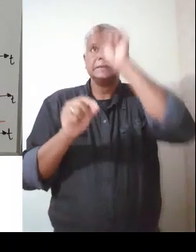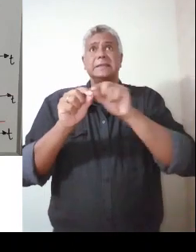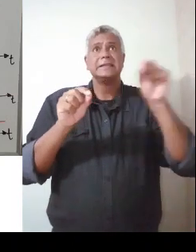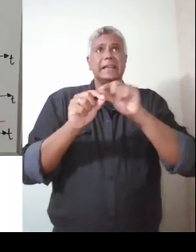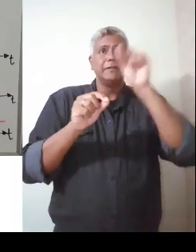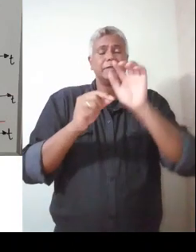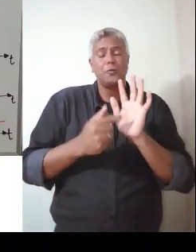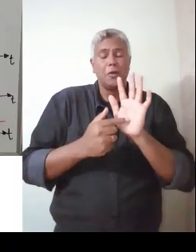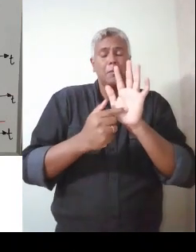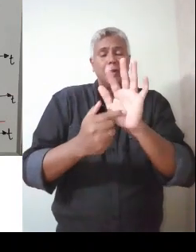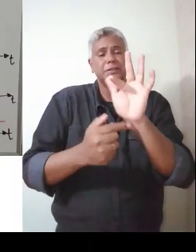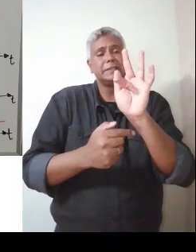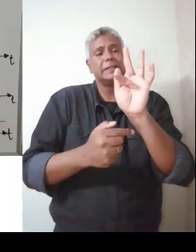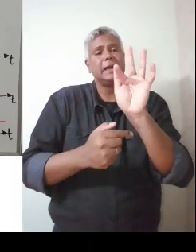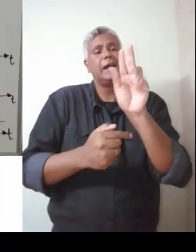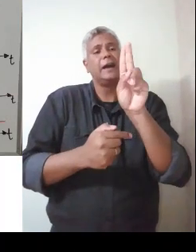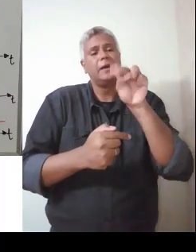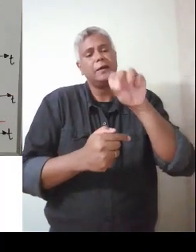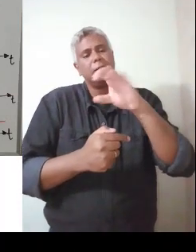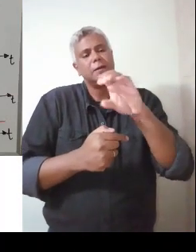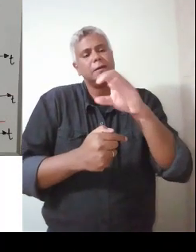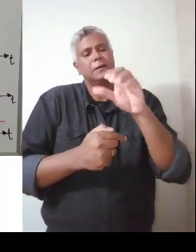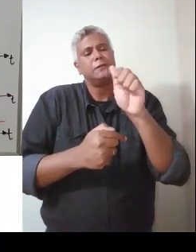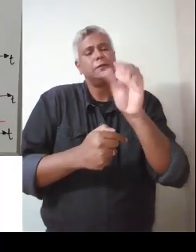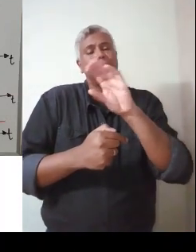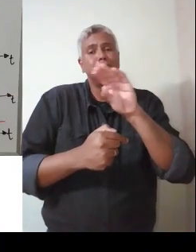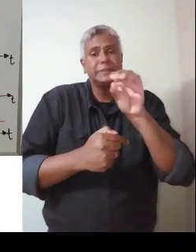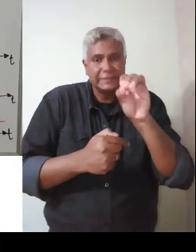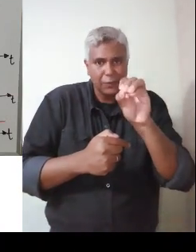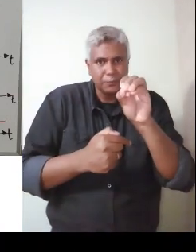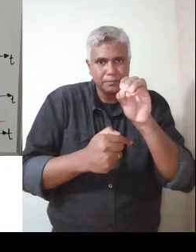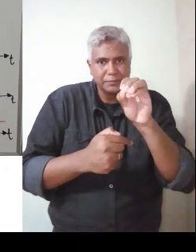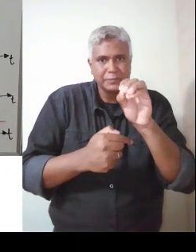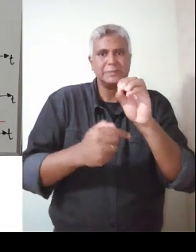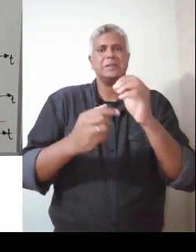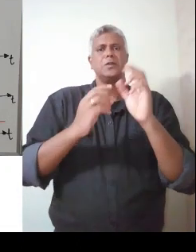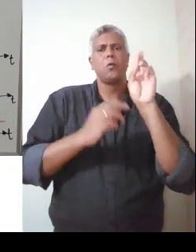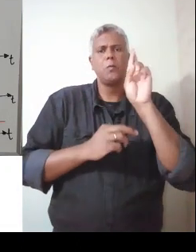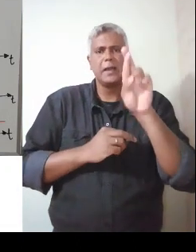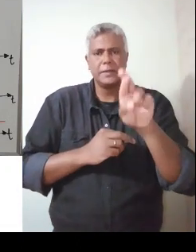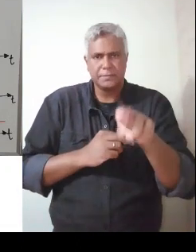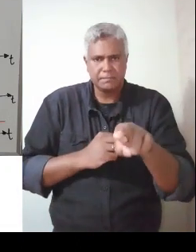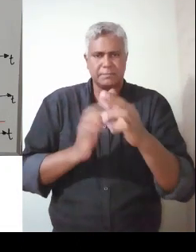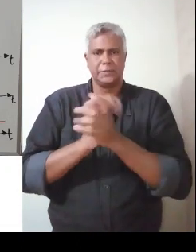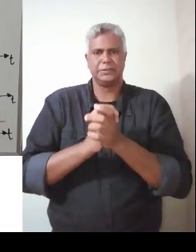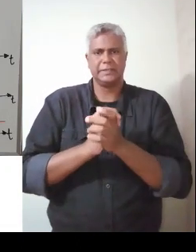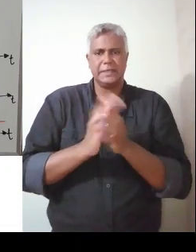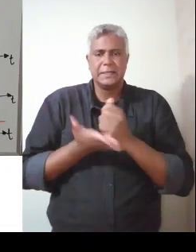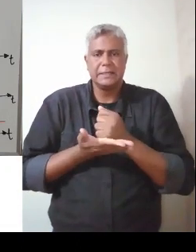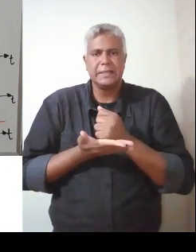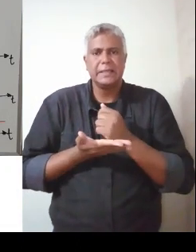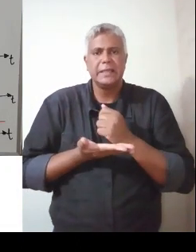a função, têm relação com o coeficiente angular da reta, que é o que